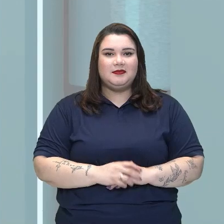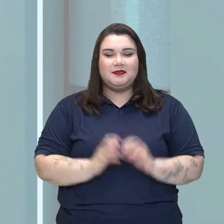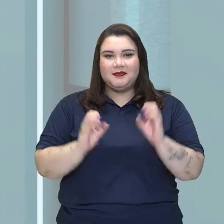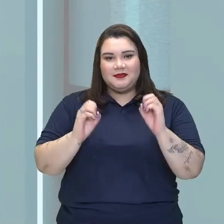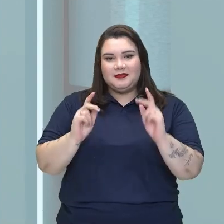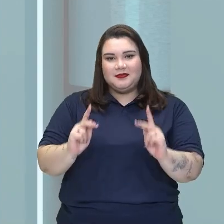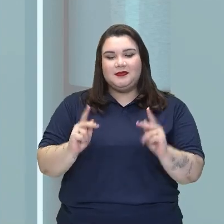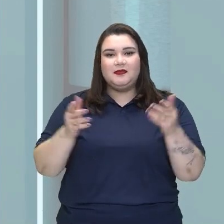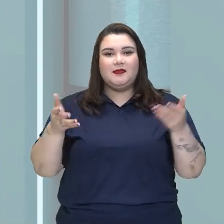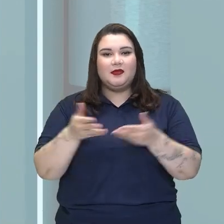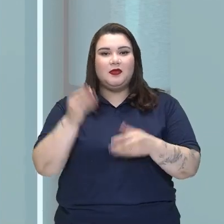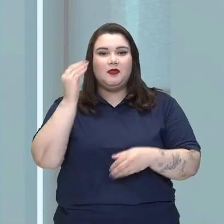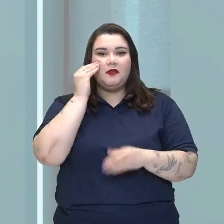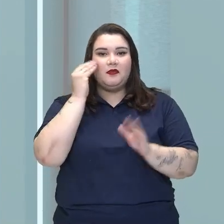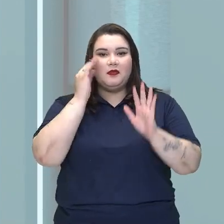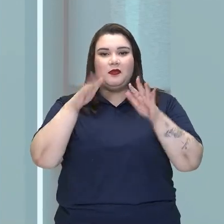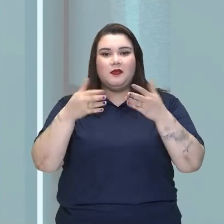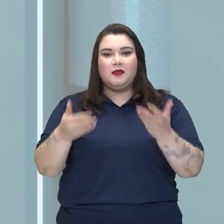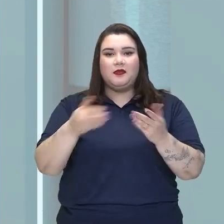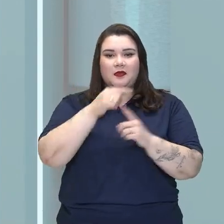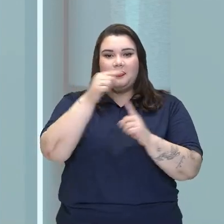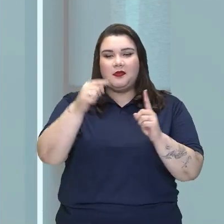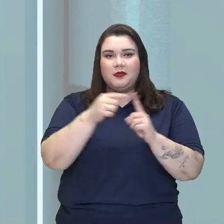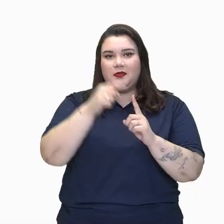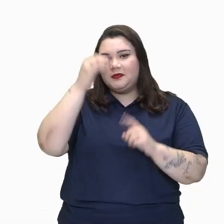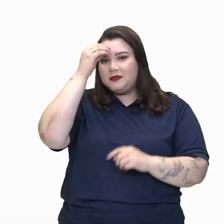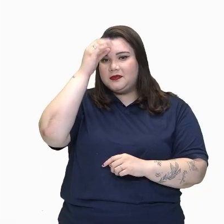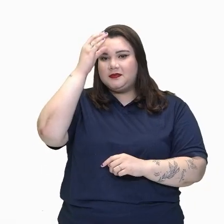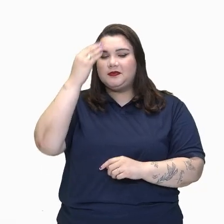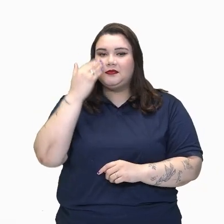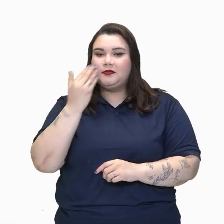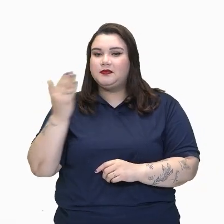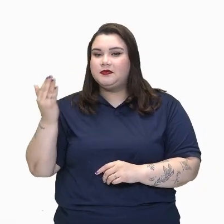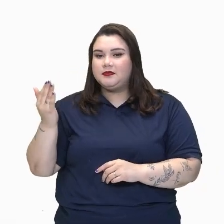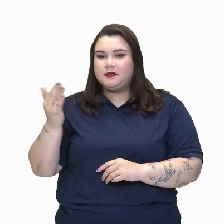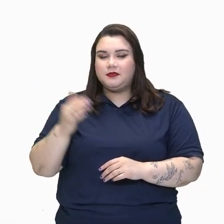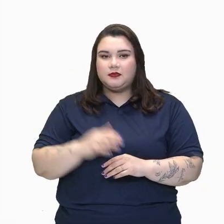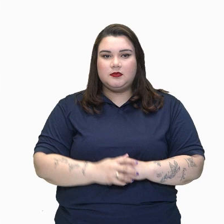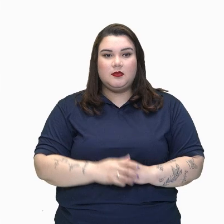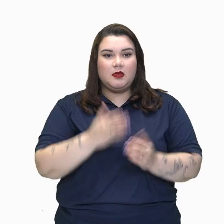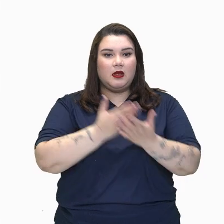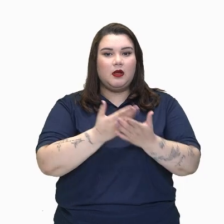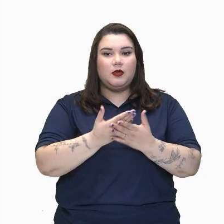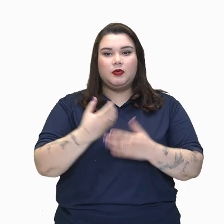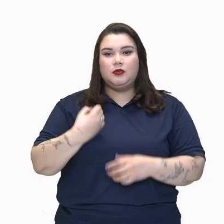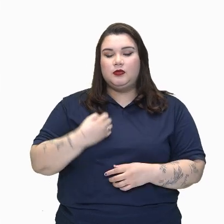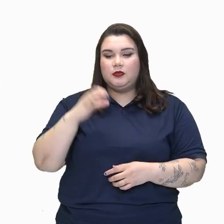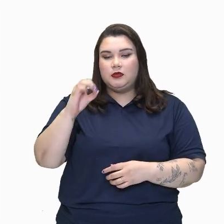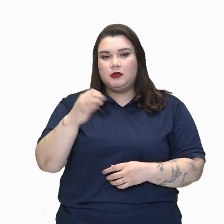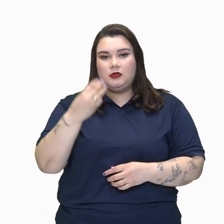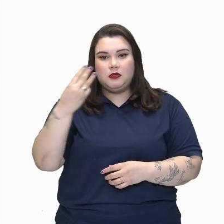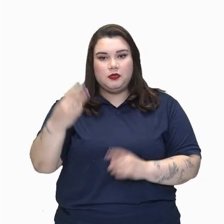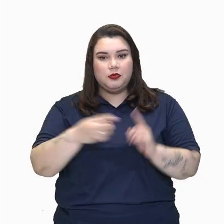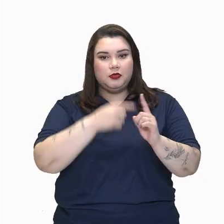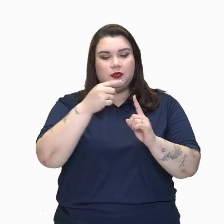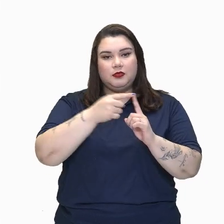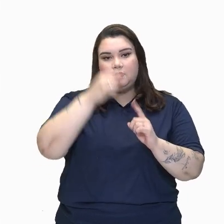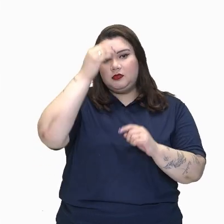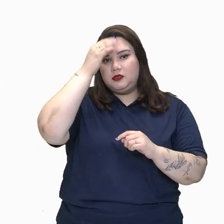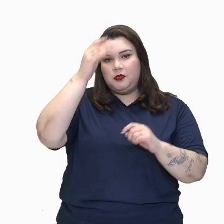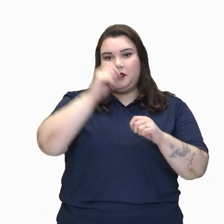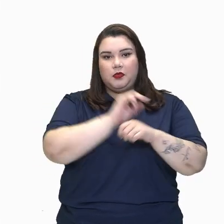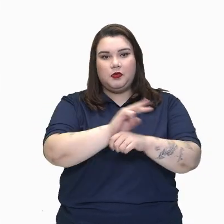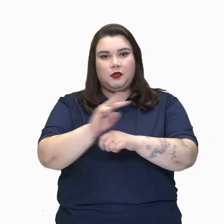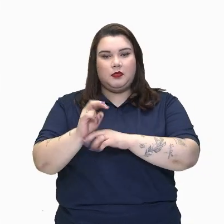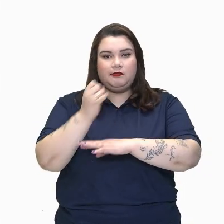Tá bom? Bora ver aí o nosso objeto de conhecimento. Vamos lá. Aula 3, objeto de conhecimento,